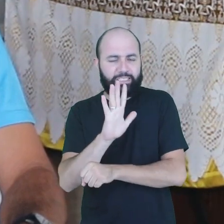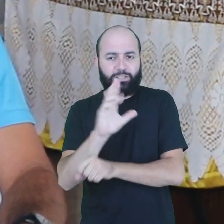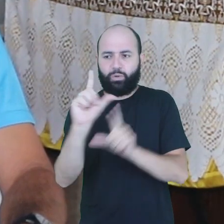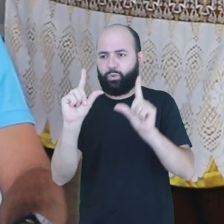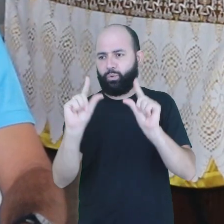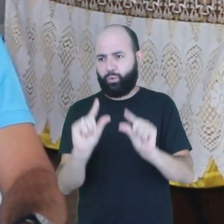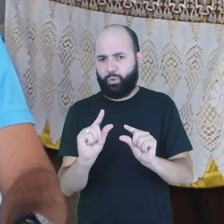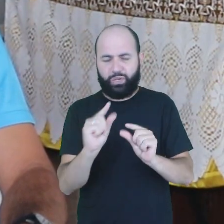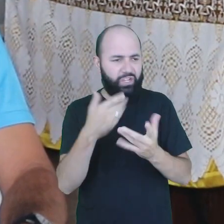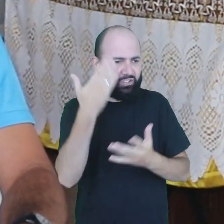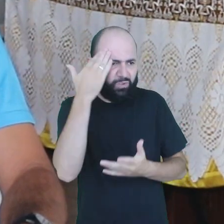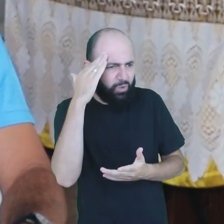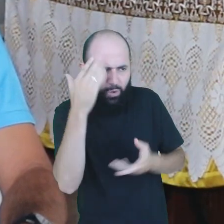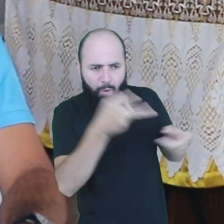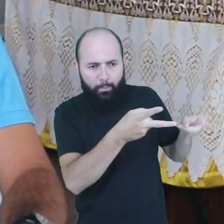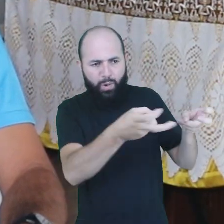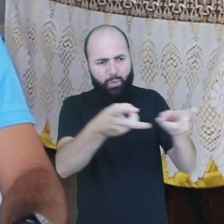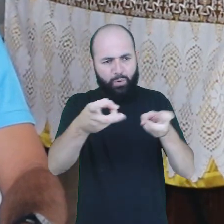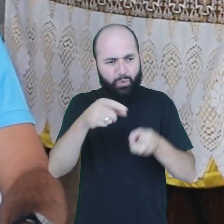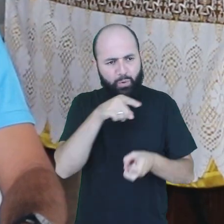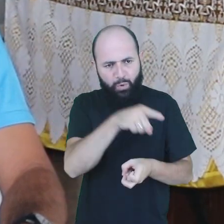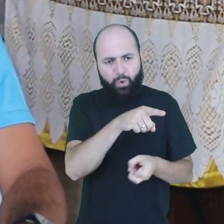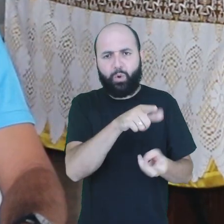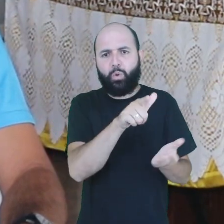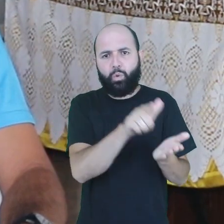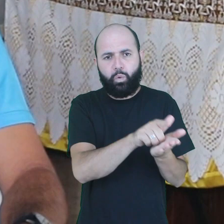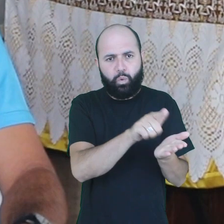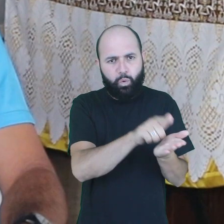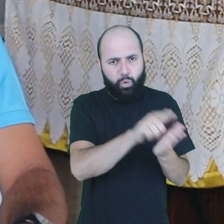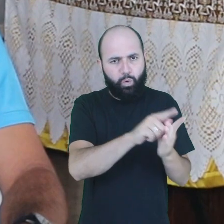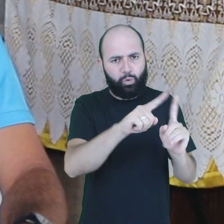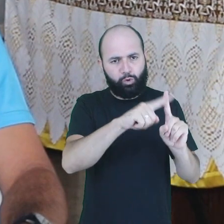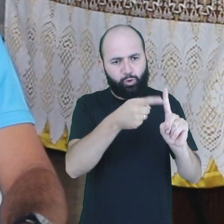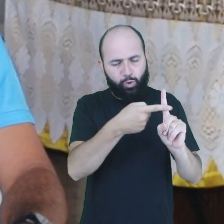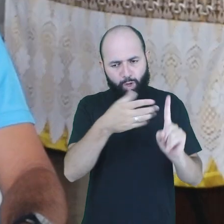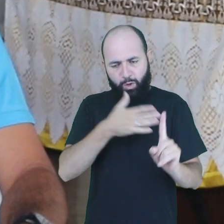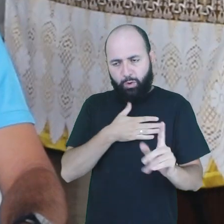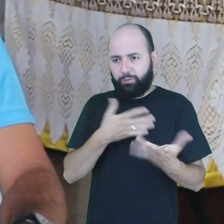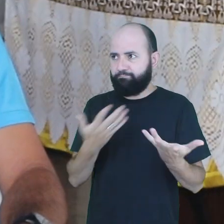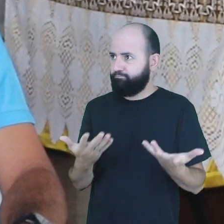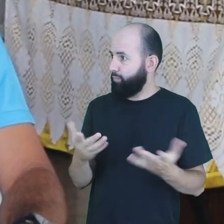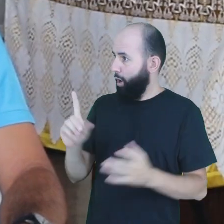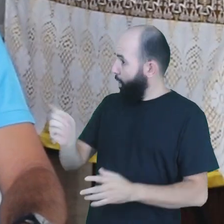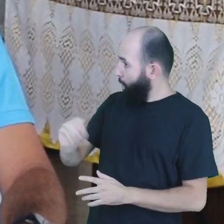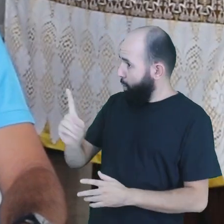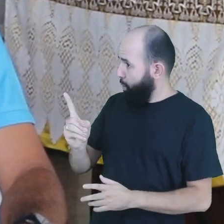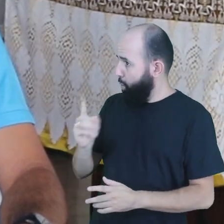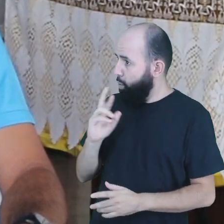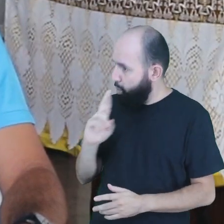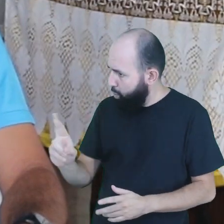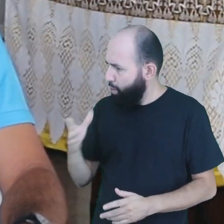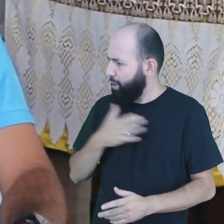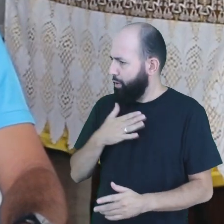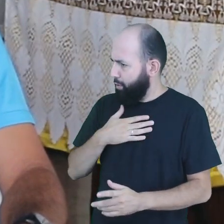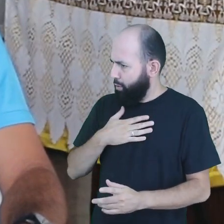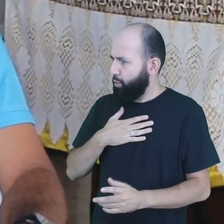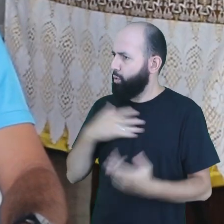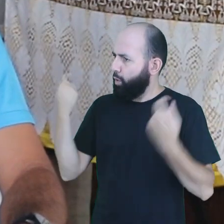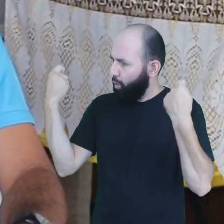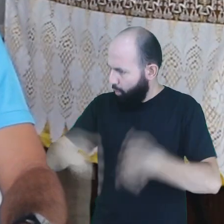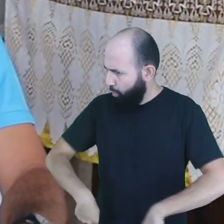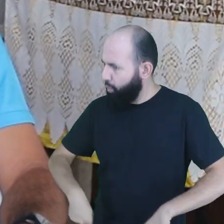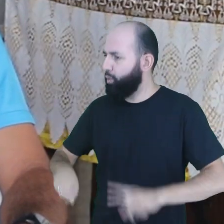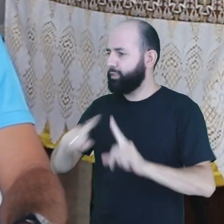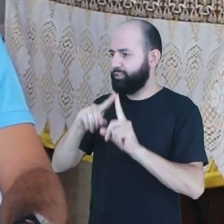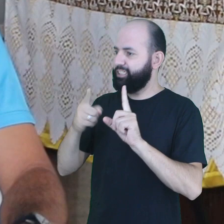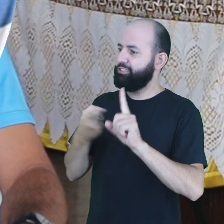falando, que ele nem se deu conta que realmente aquele exame era meu. Aí eu disse para ele, não, esse exame é meu, é positivo,